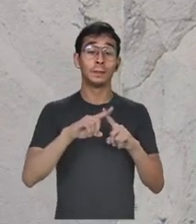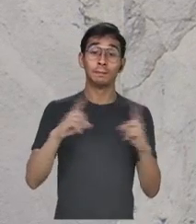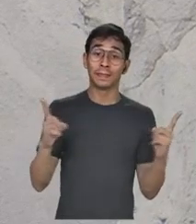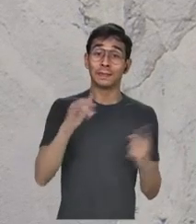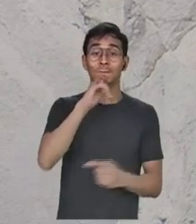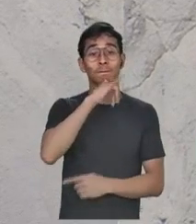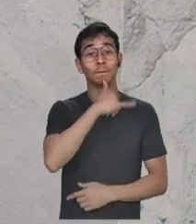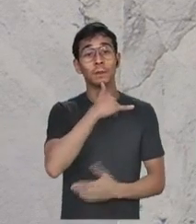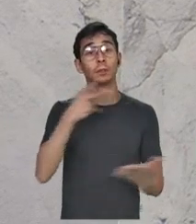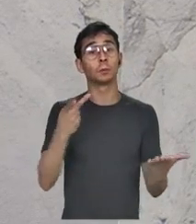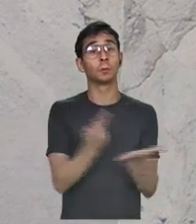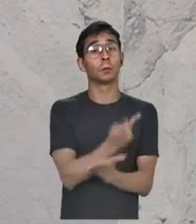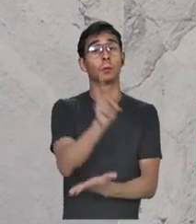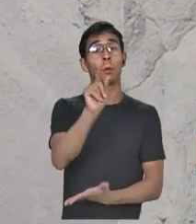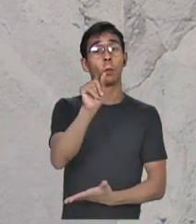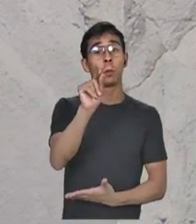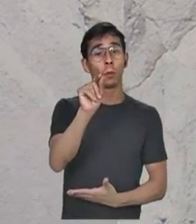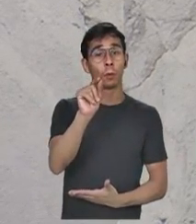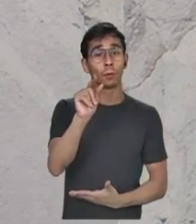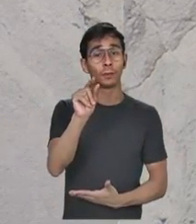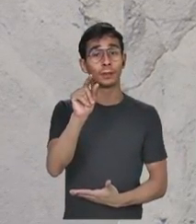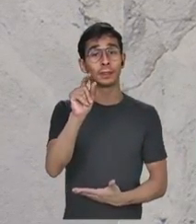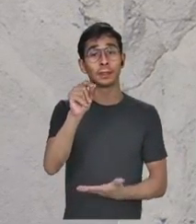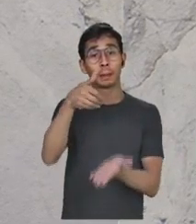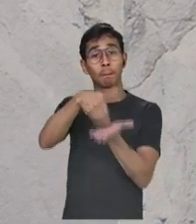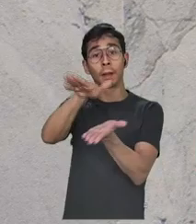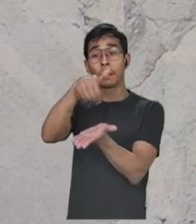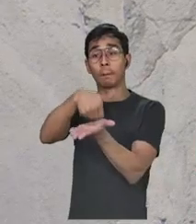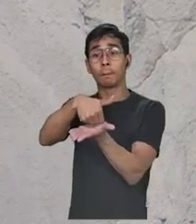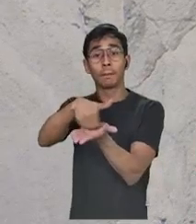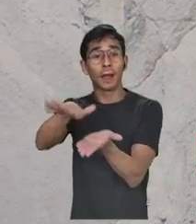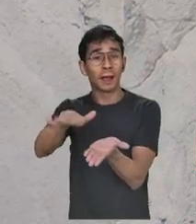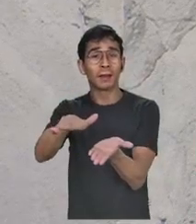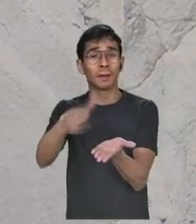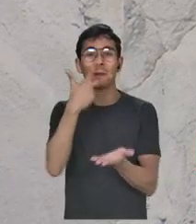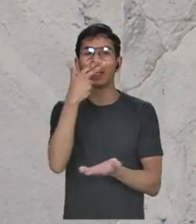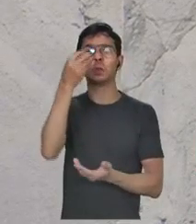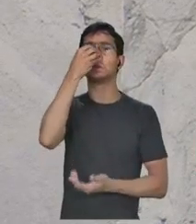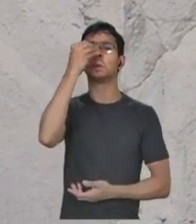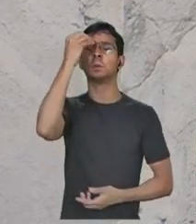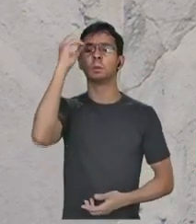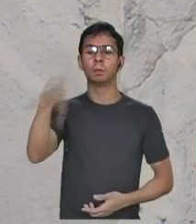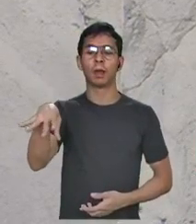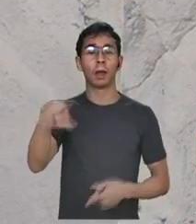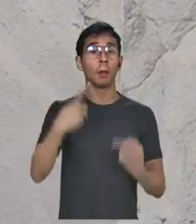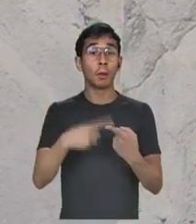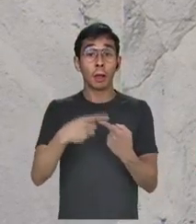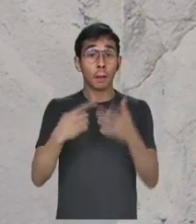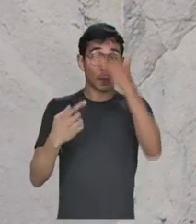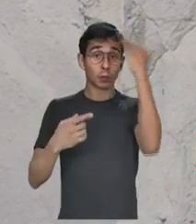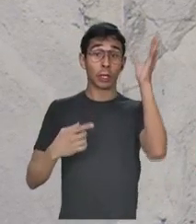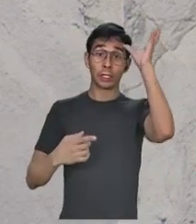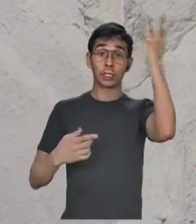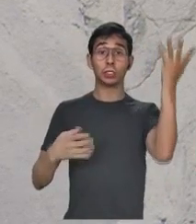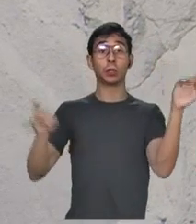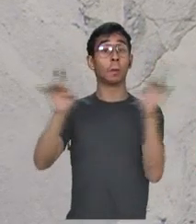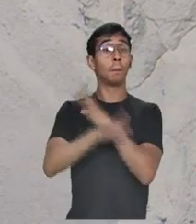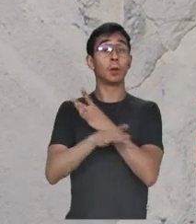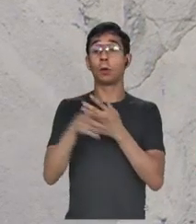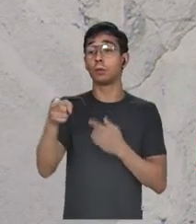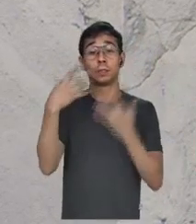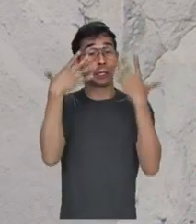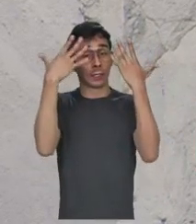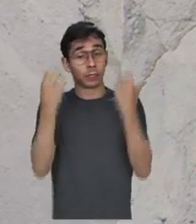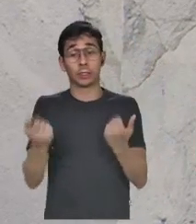serão praticamente jogados fora porque o negócio foi decidido as pessoas abraço tchau se vira